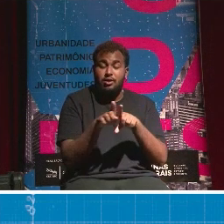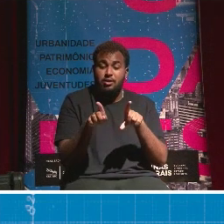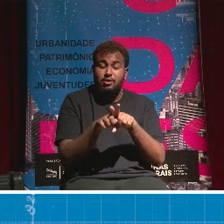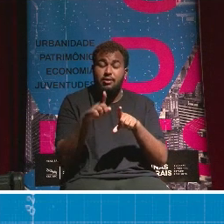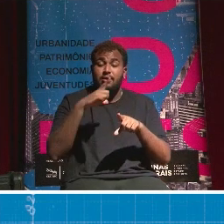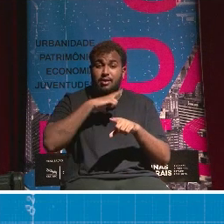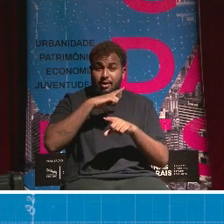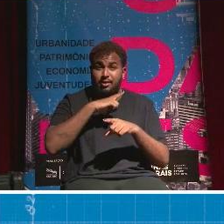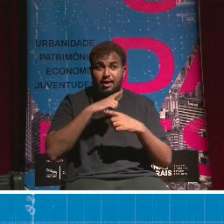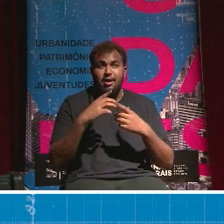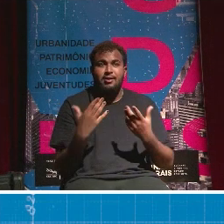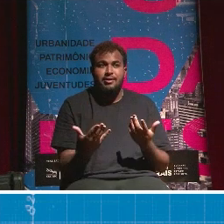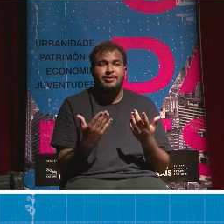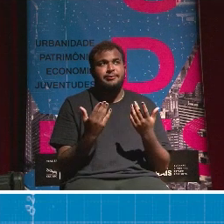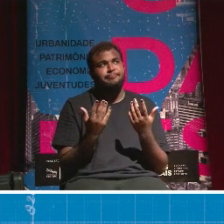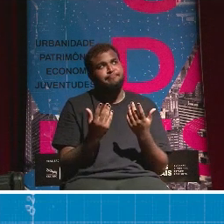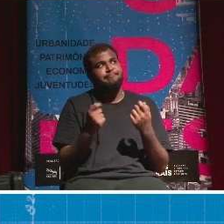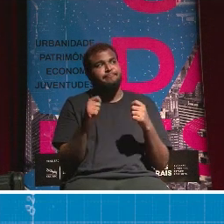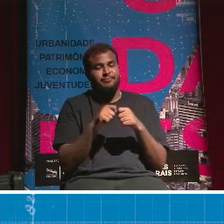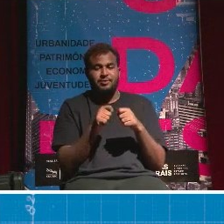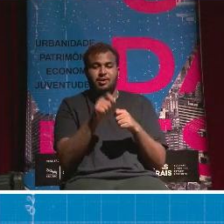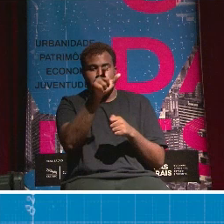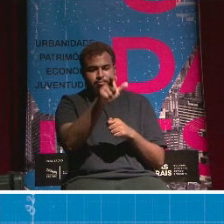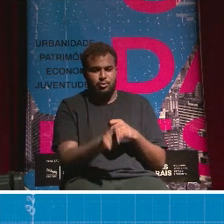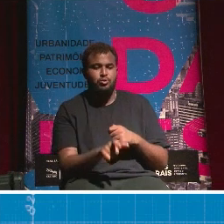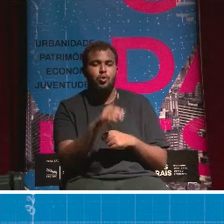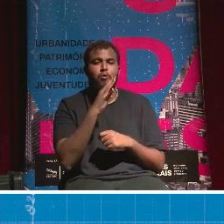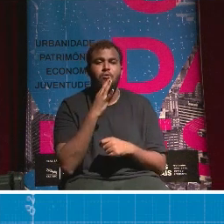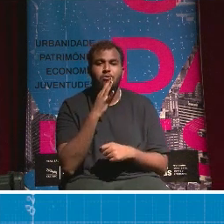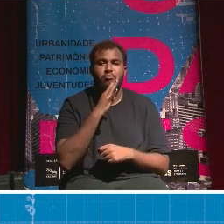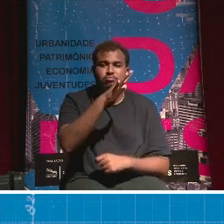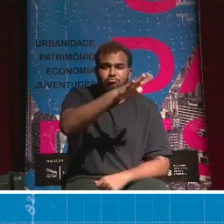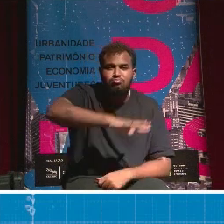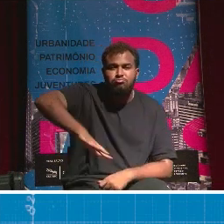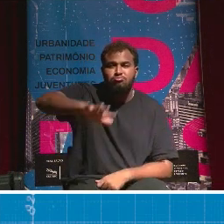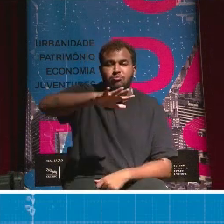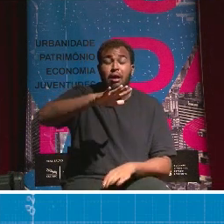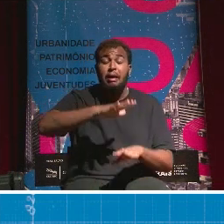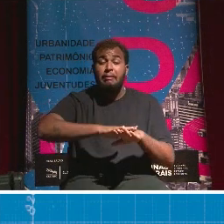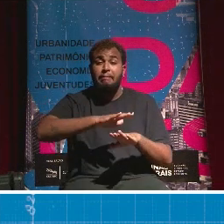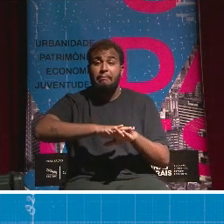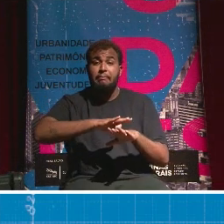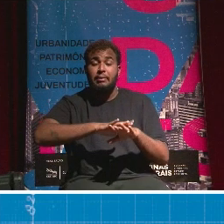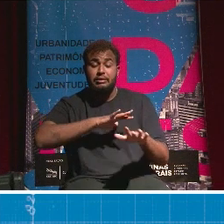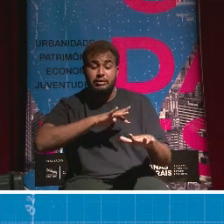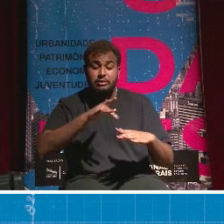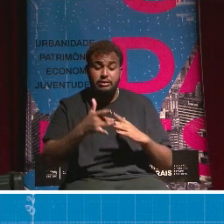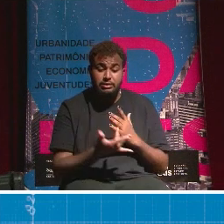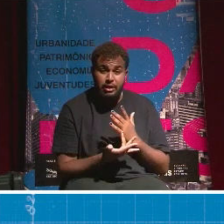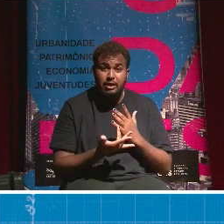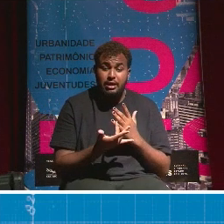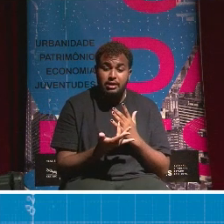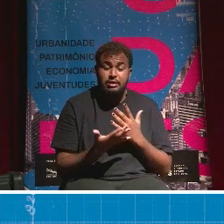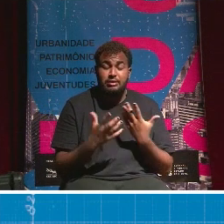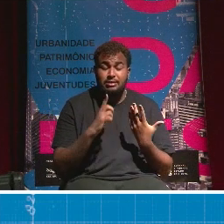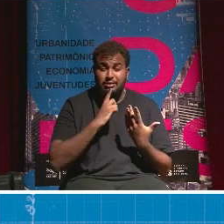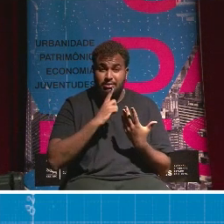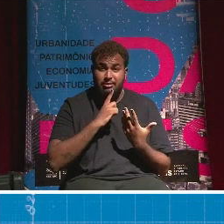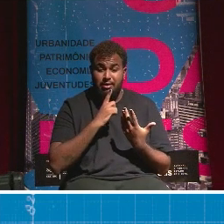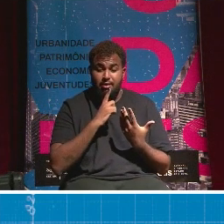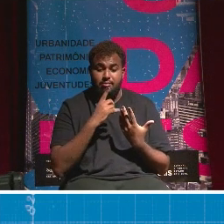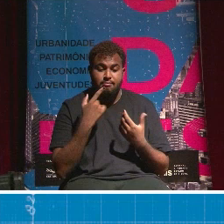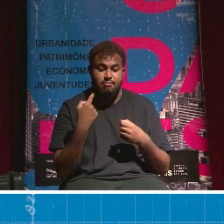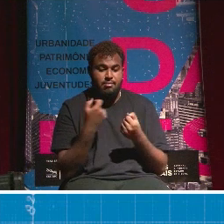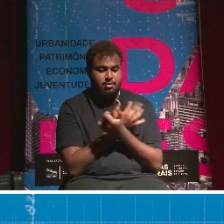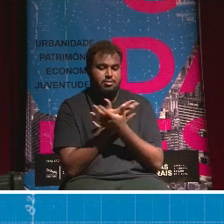essa busca de fazer com que o residente conheça os equipamentos que existem na sua cidade. Muitas vezes ele não sabe o que tem,